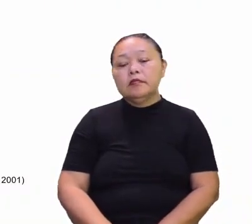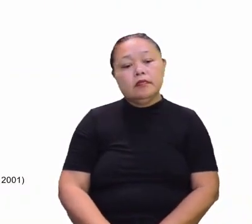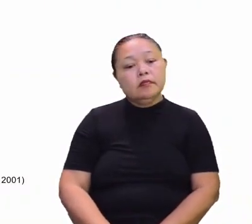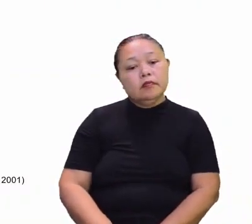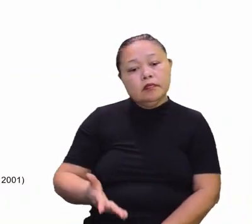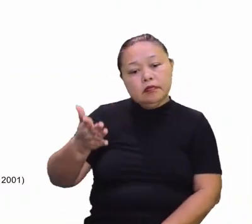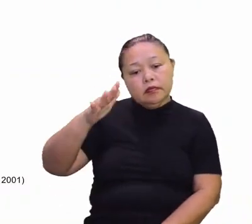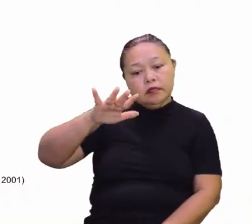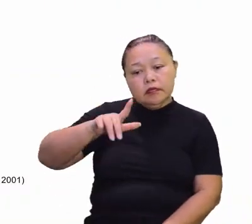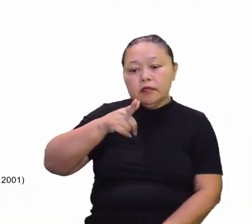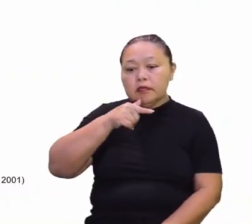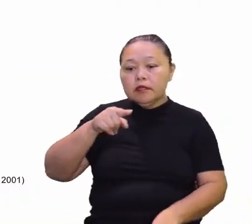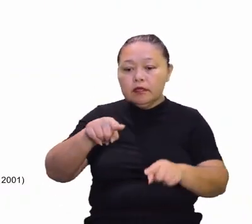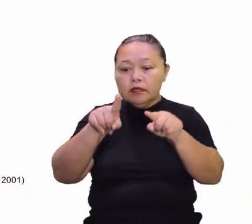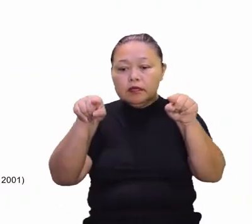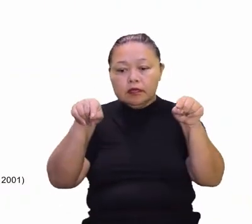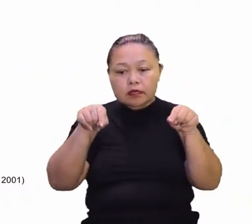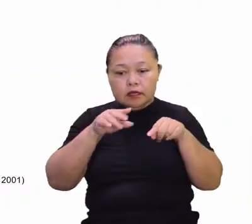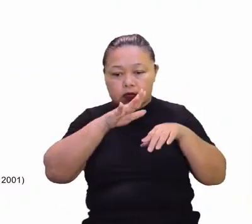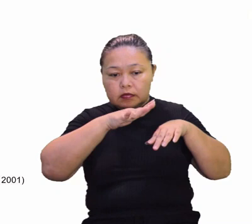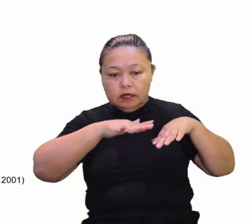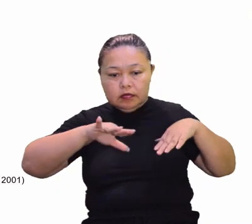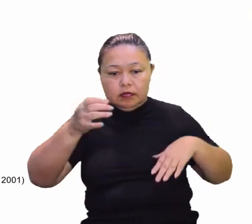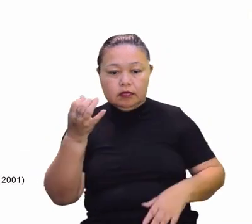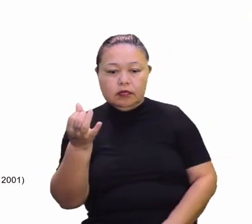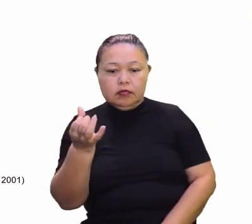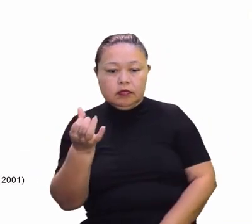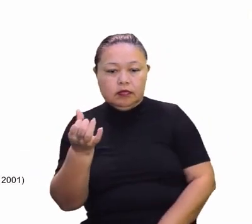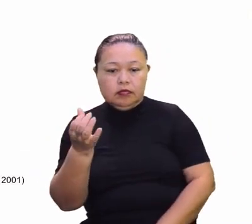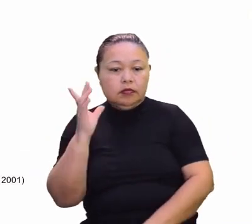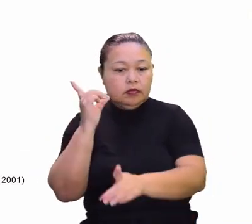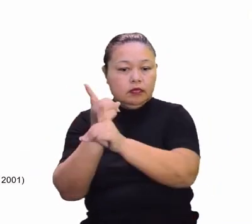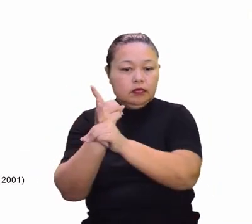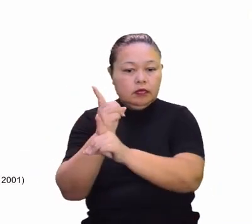A depressão dos rios Paraguai e Guaporé, ó, 6, né?